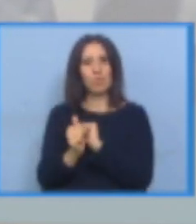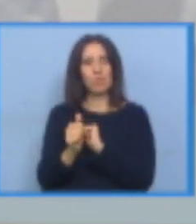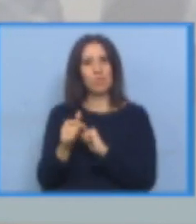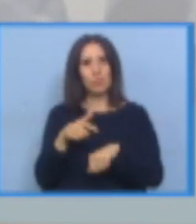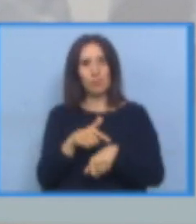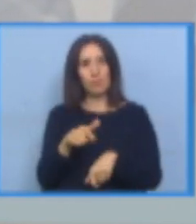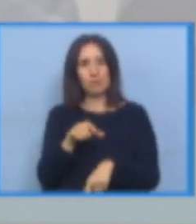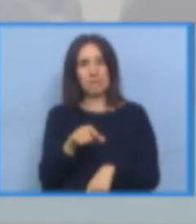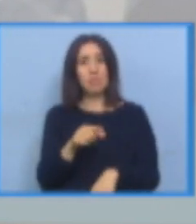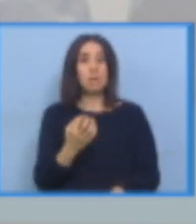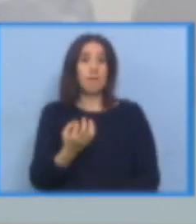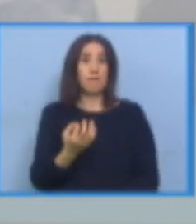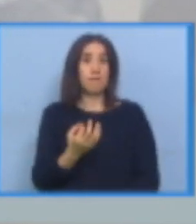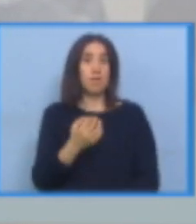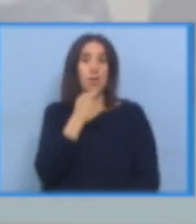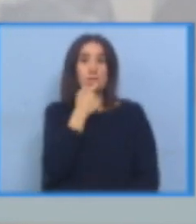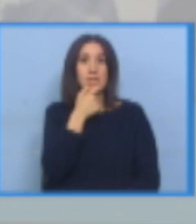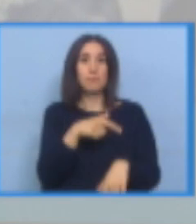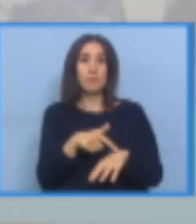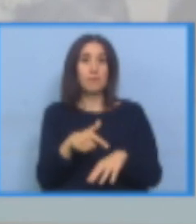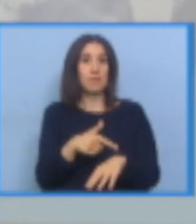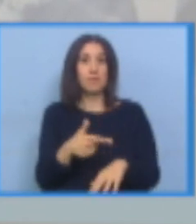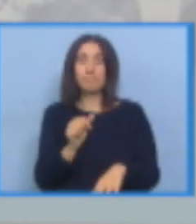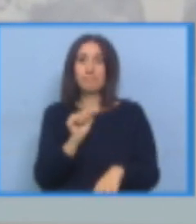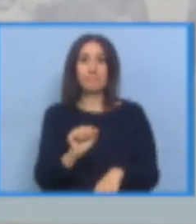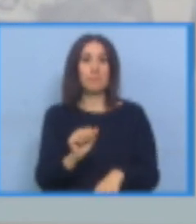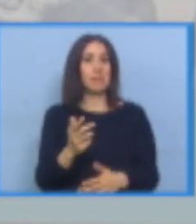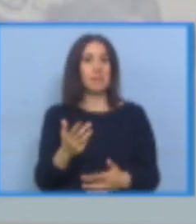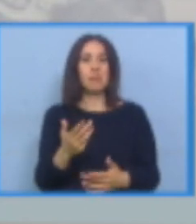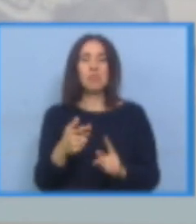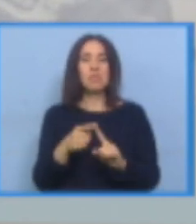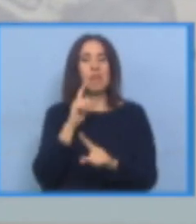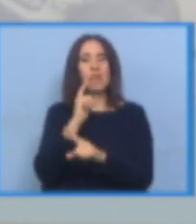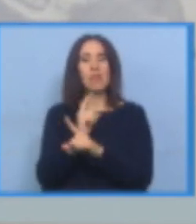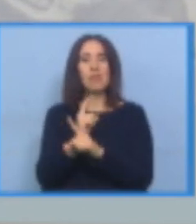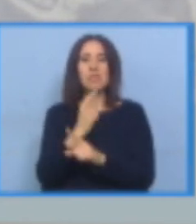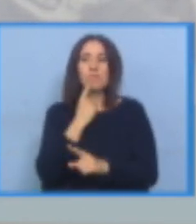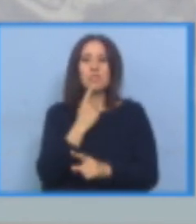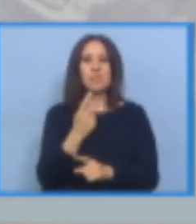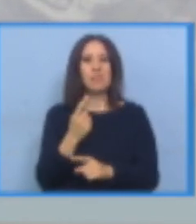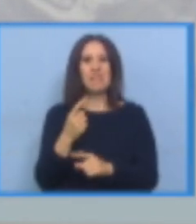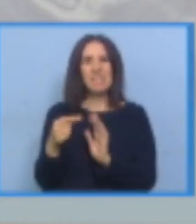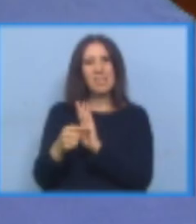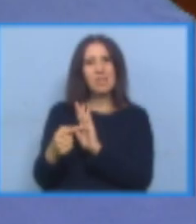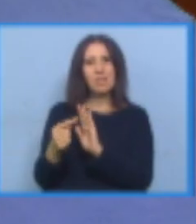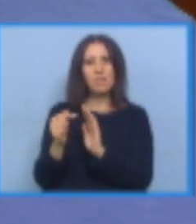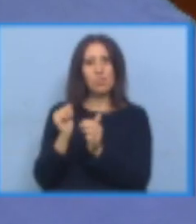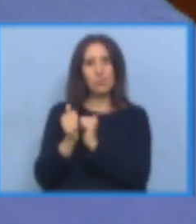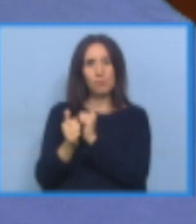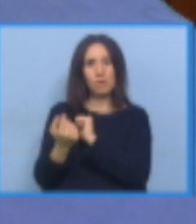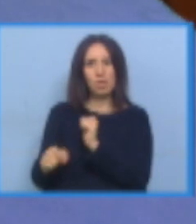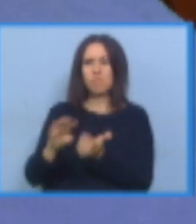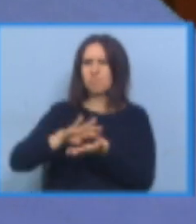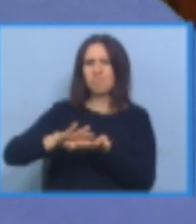neste momento, e que realmente seja um momento de suspender, digamos assim, as partes negativas que o